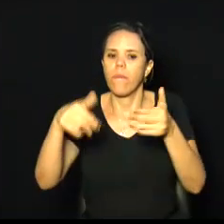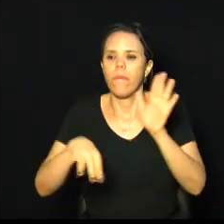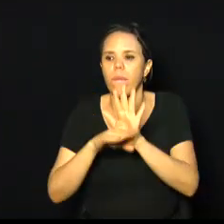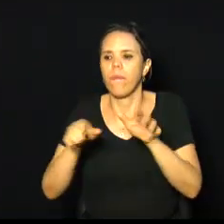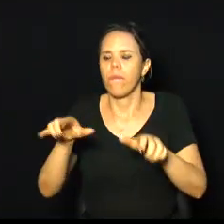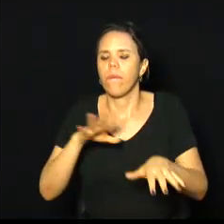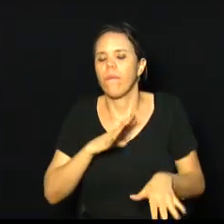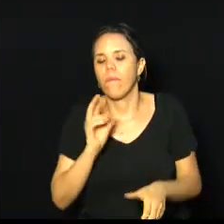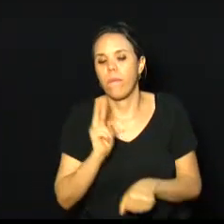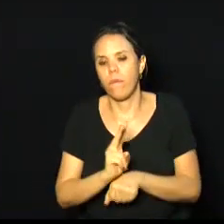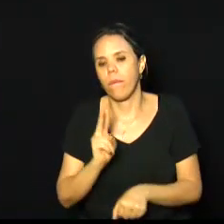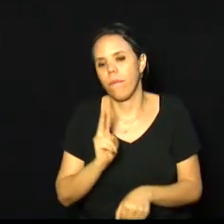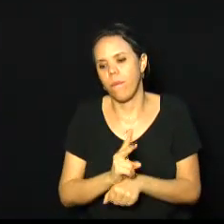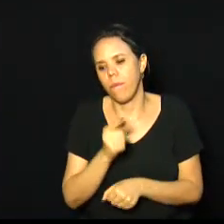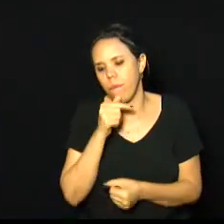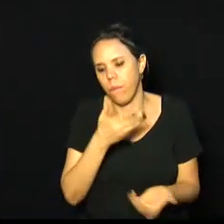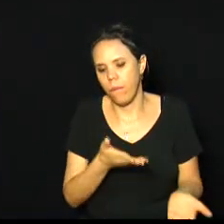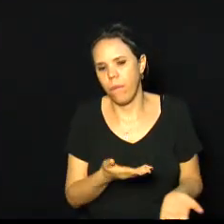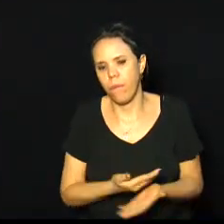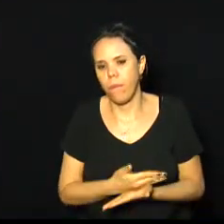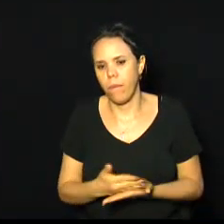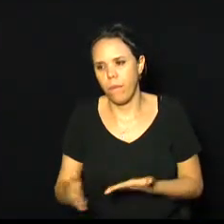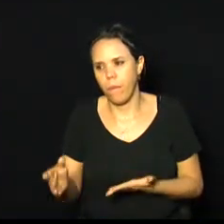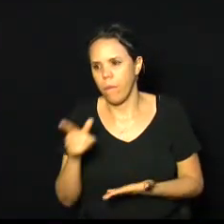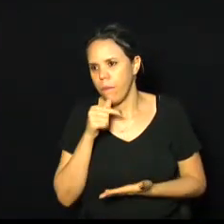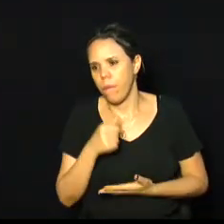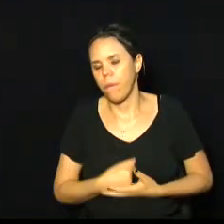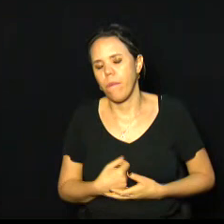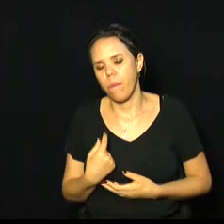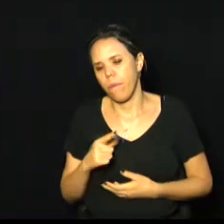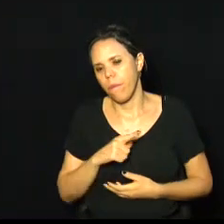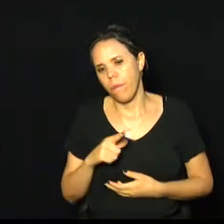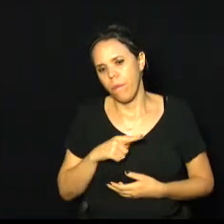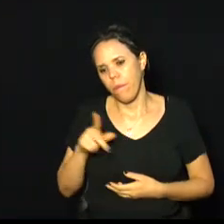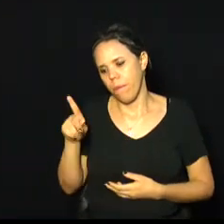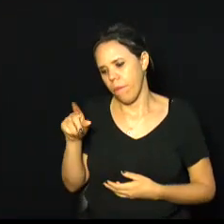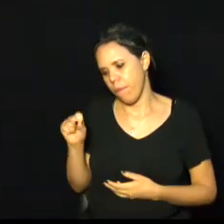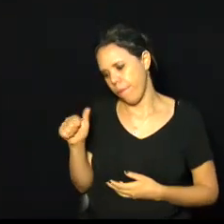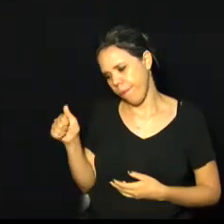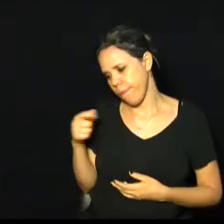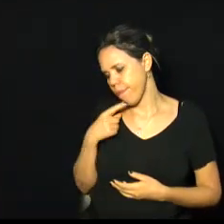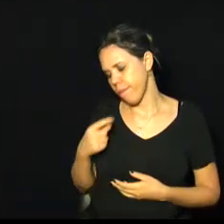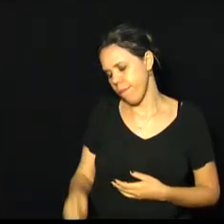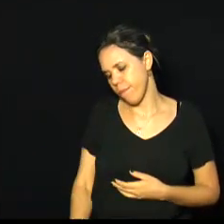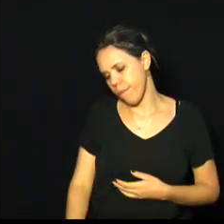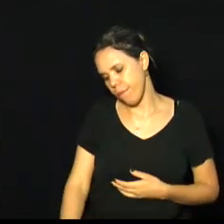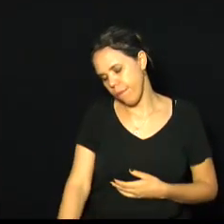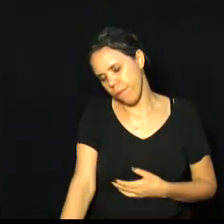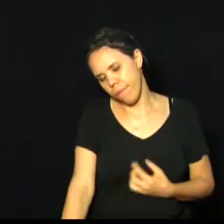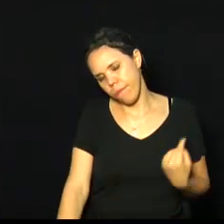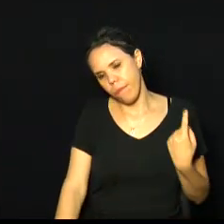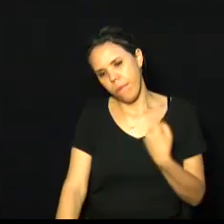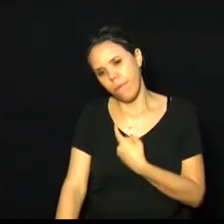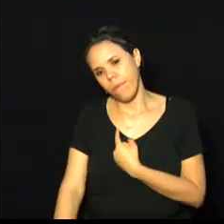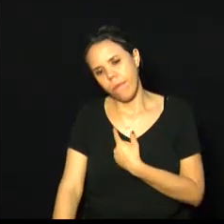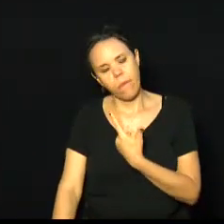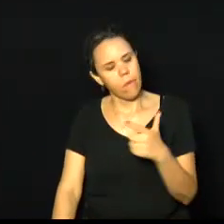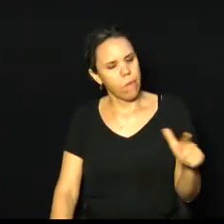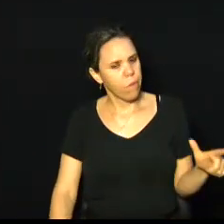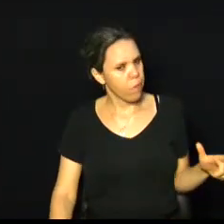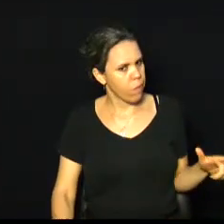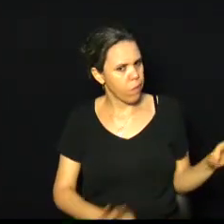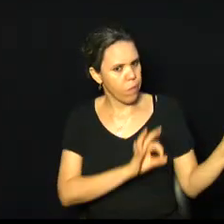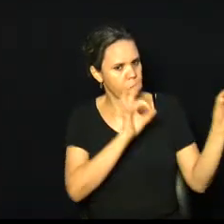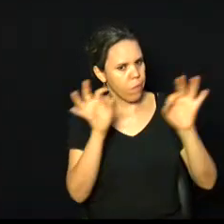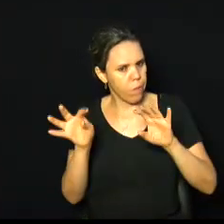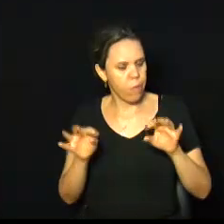que proteger a fonte dessa água. Então, nós temos o PSA em Campinas, só que a gente não tem o